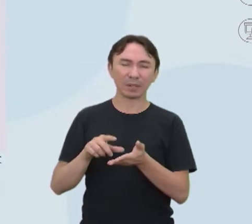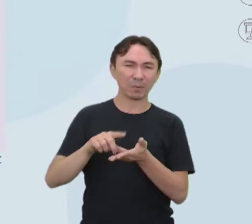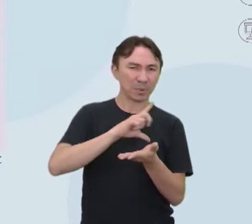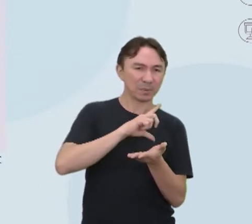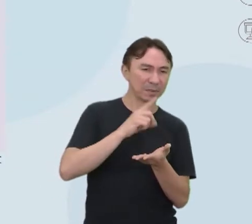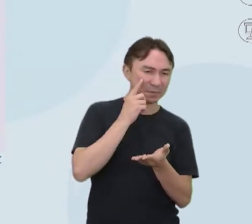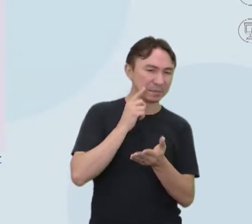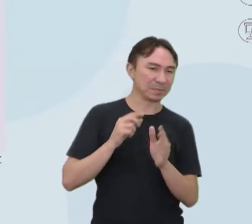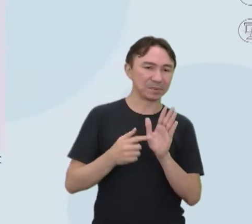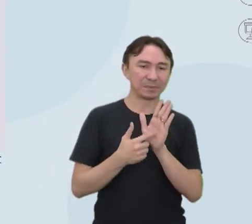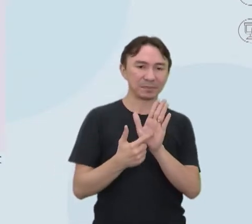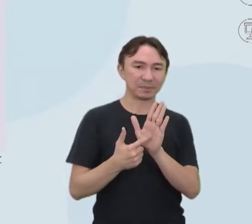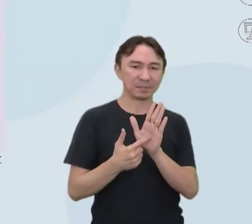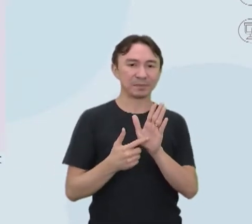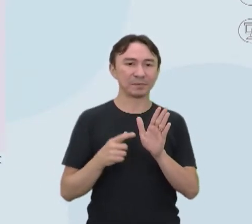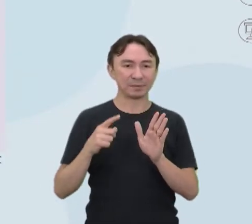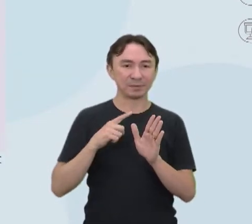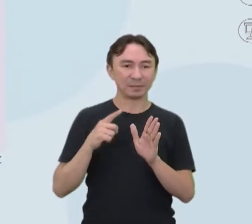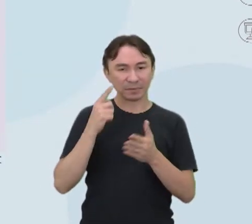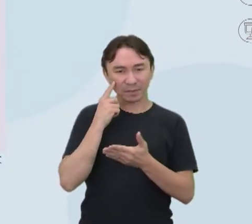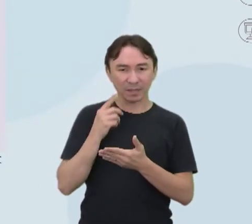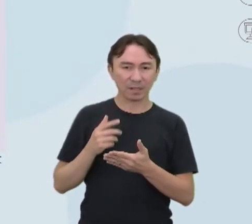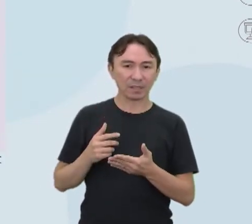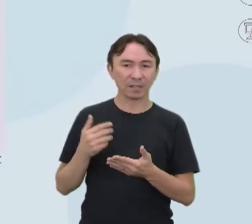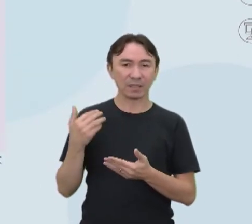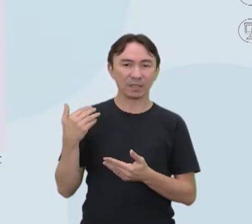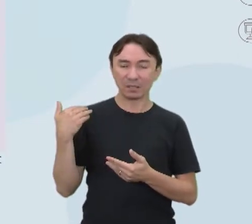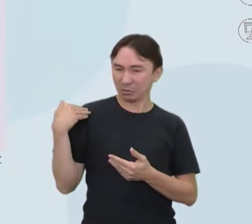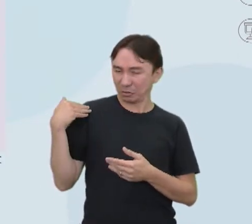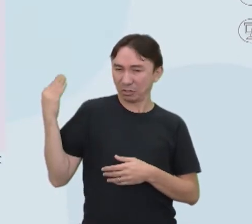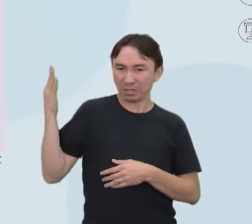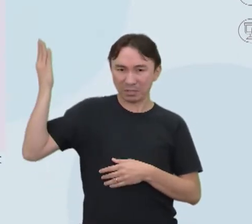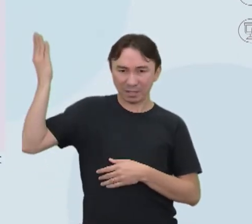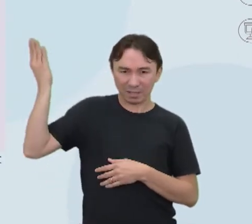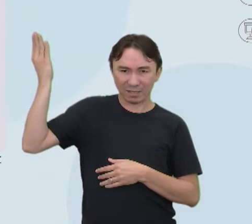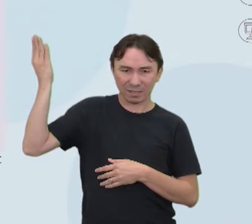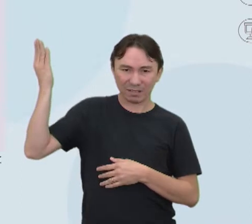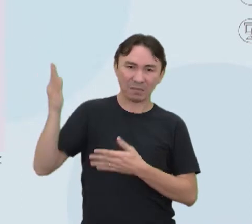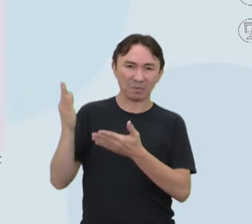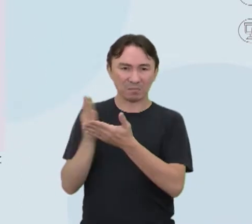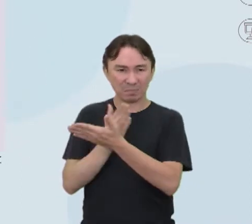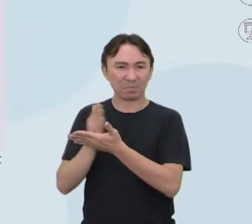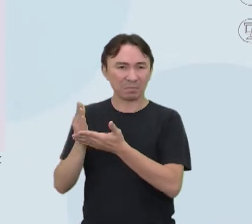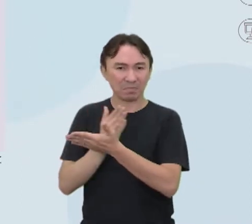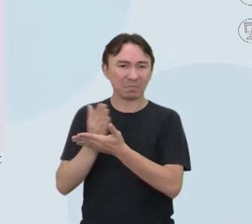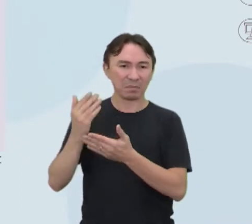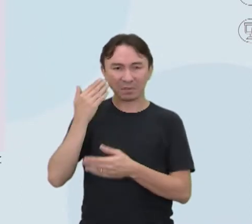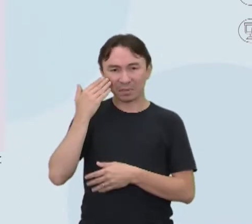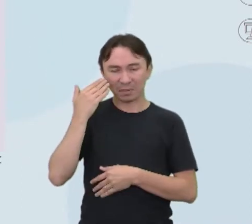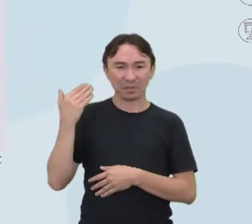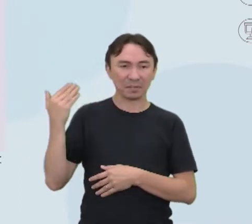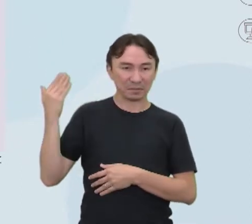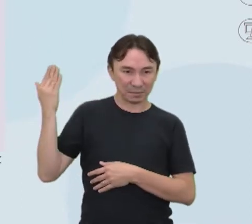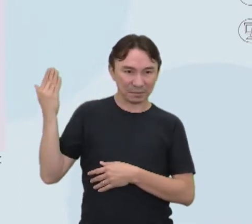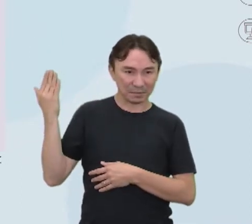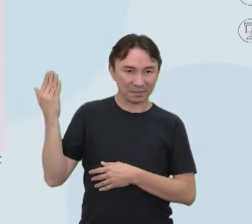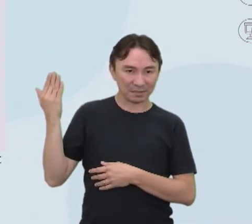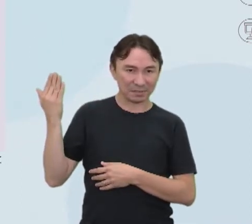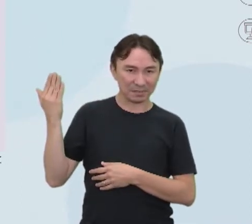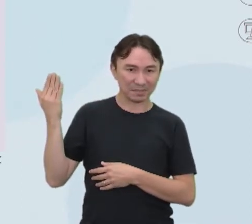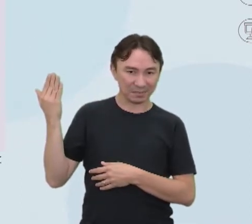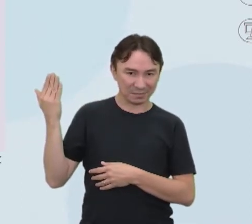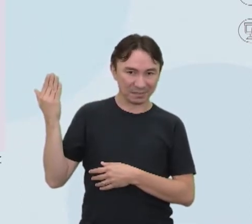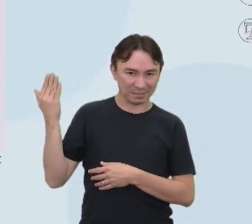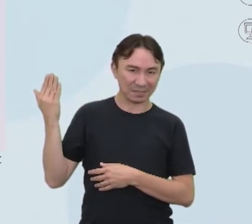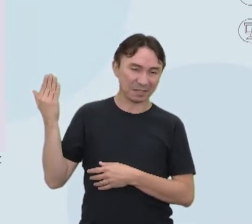Volto. mostrar uma coisa. Olha lá. Lá em cima tem alguns, do lado direito, alguns instrumentinhos aí, né? Aqui, ó, ó. do lado direito, aí, esquerdo, aí, do lado direito. Aí, a